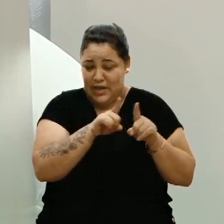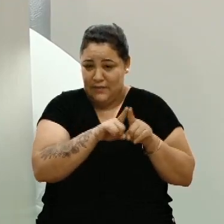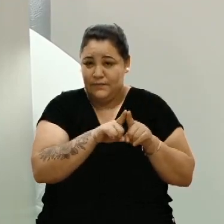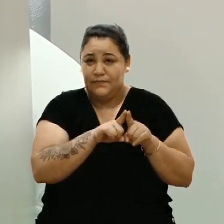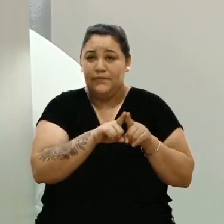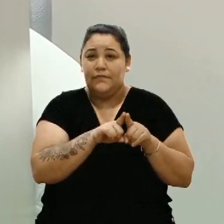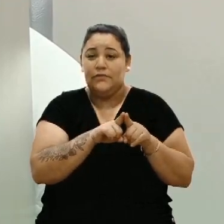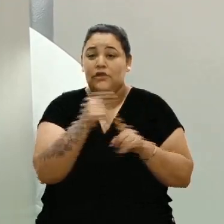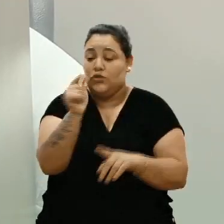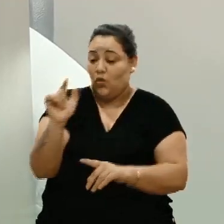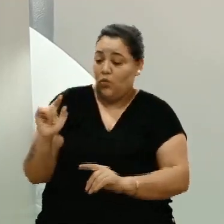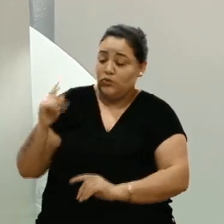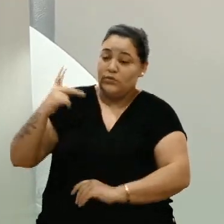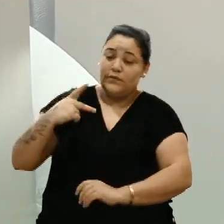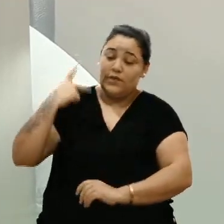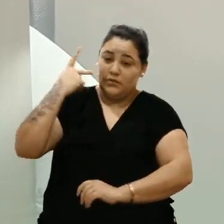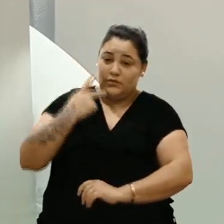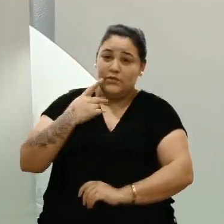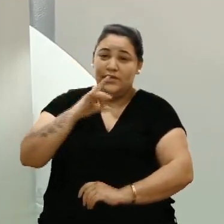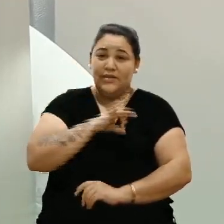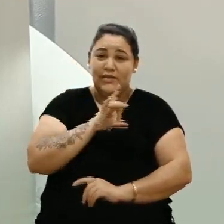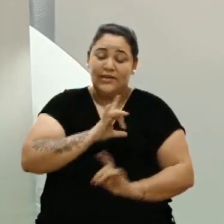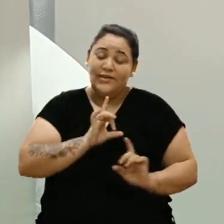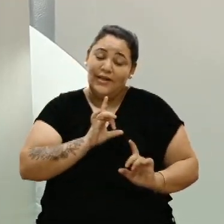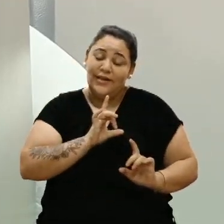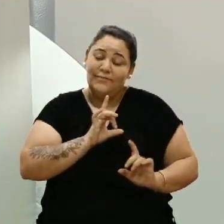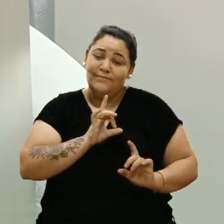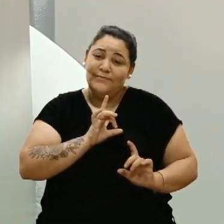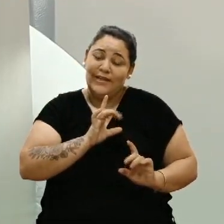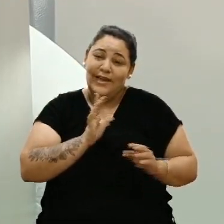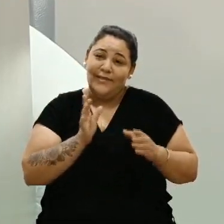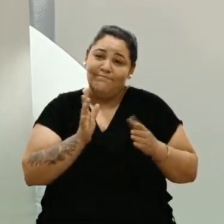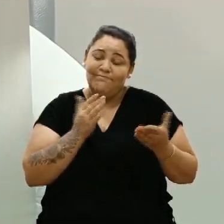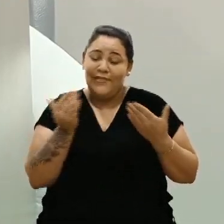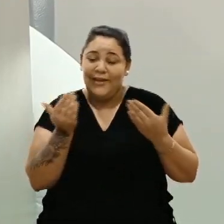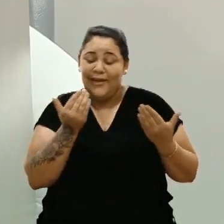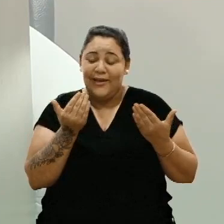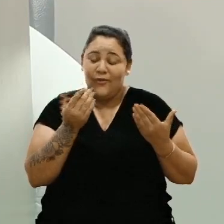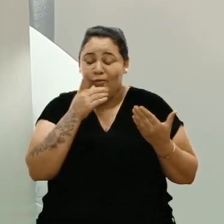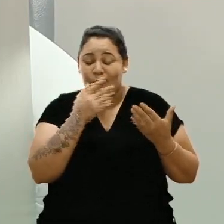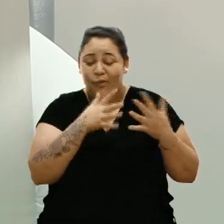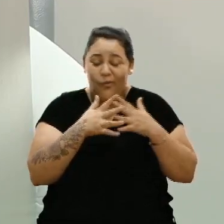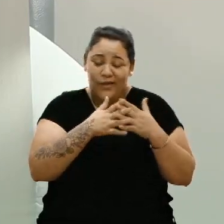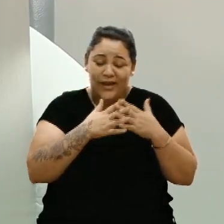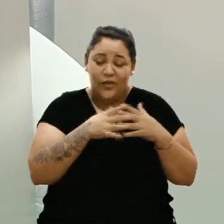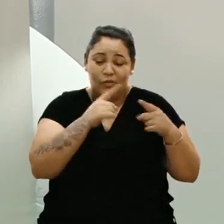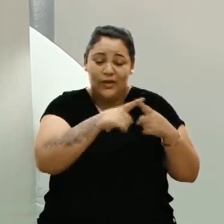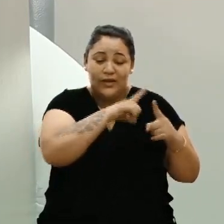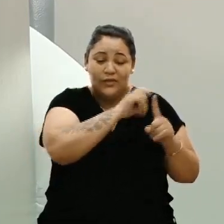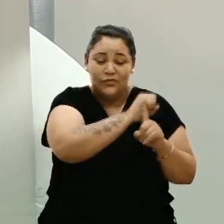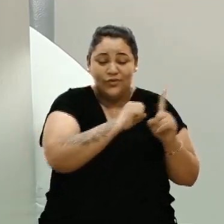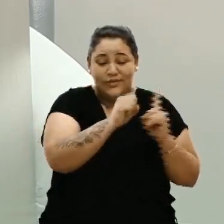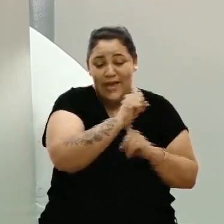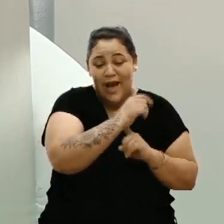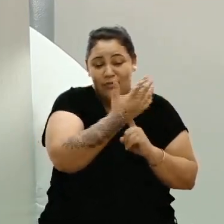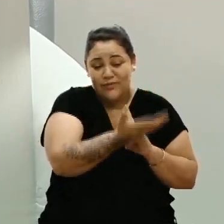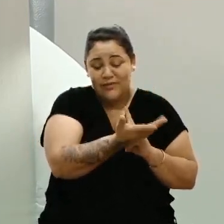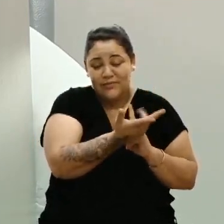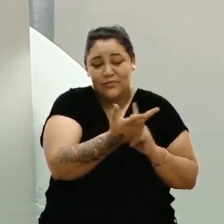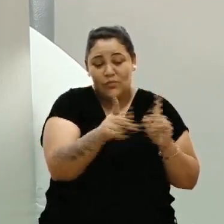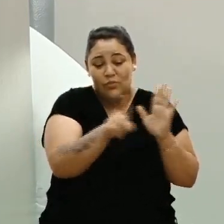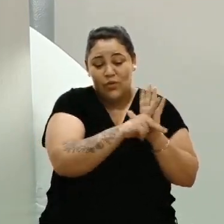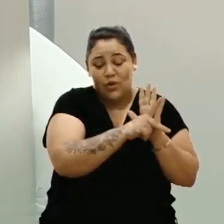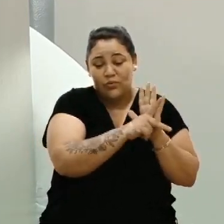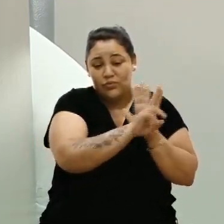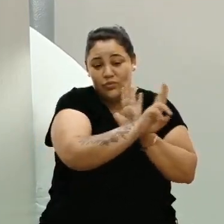e outros vereadores. Tem um lado social, como a senhora fala, e o próprio nome diz Vila Sapo. As pessoas